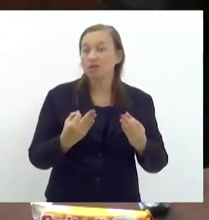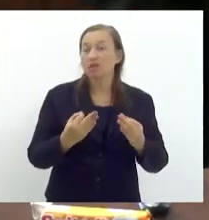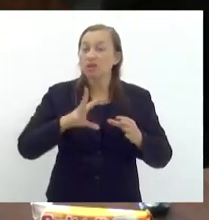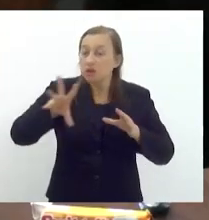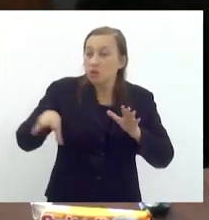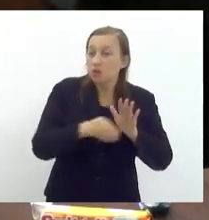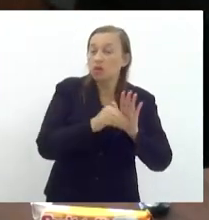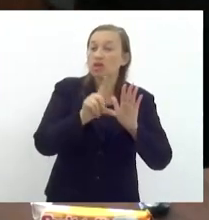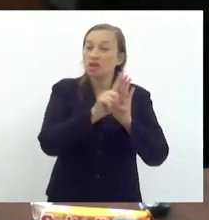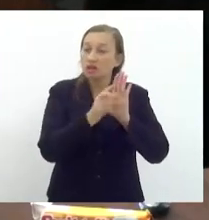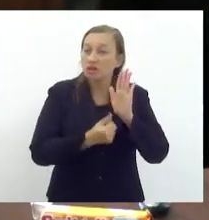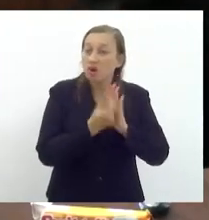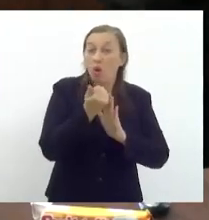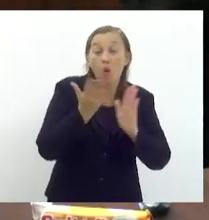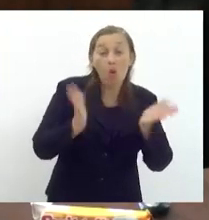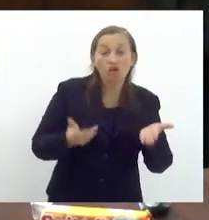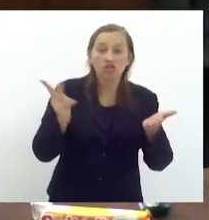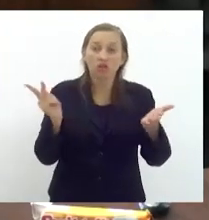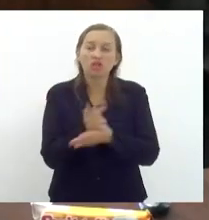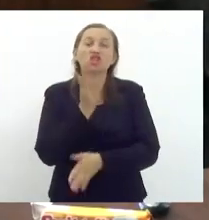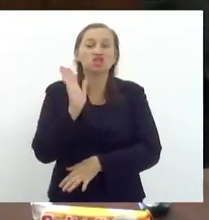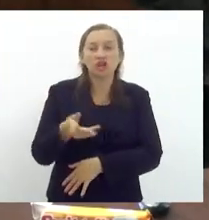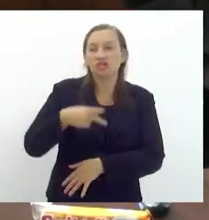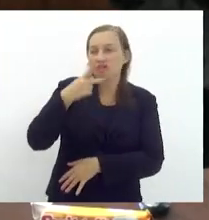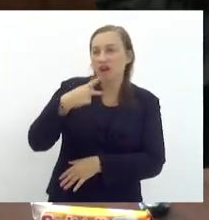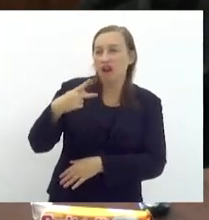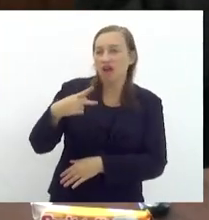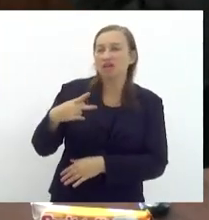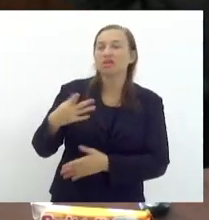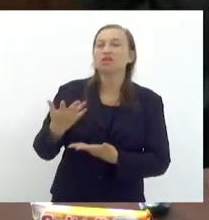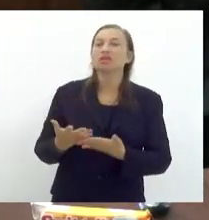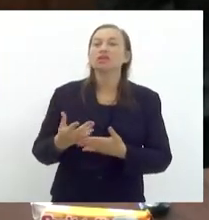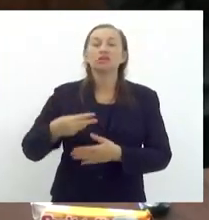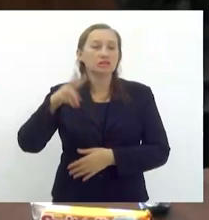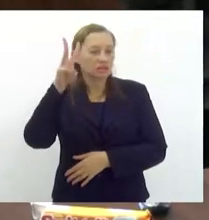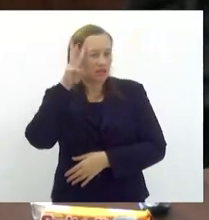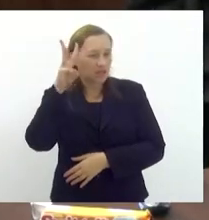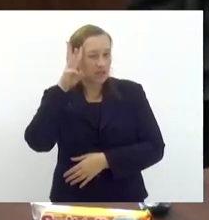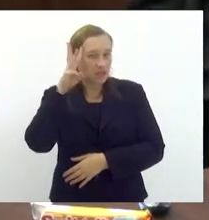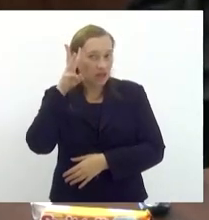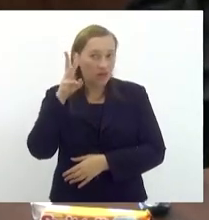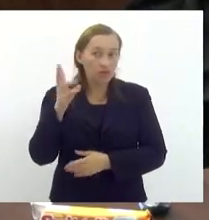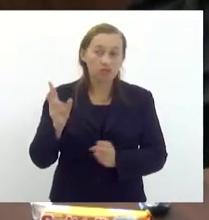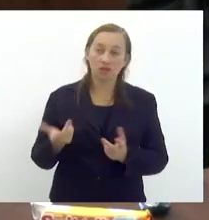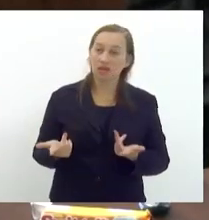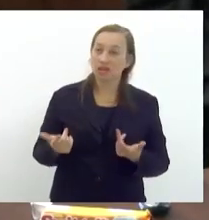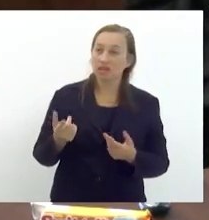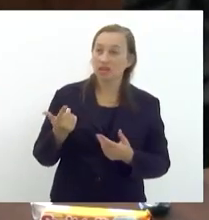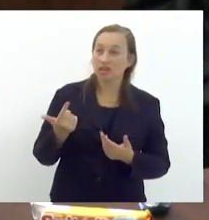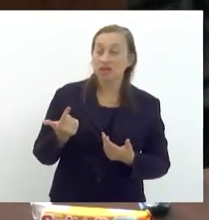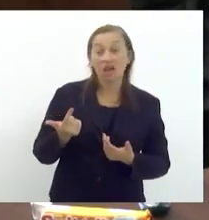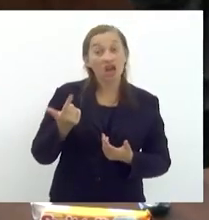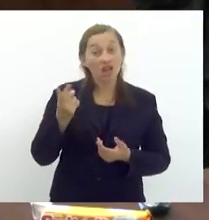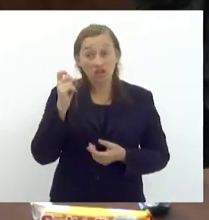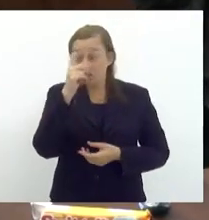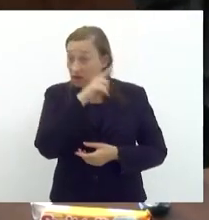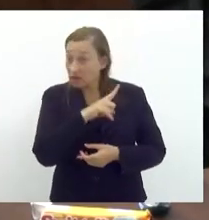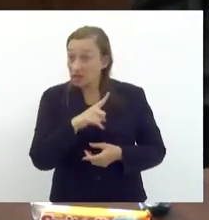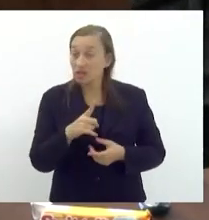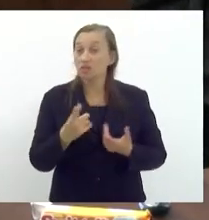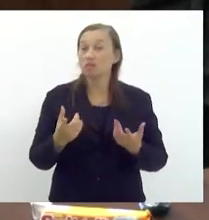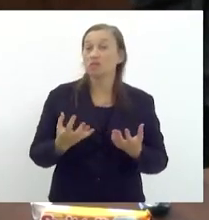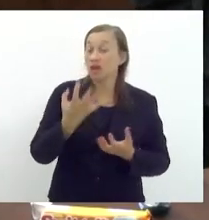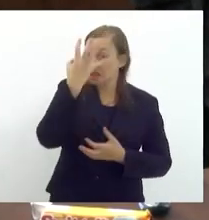o que acontece hoje como já venho falando desde a sessão de terça-feira é temerário abre um precedente muito